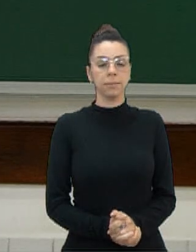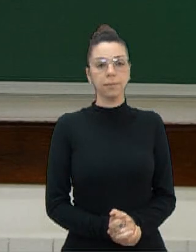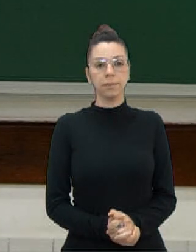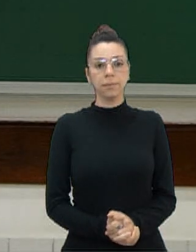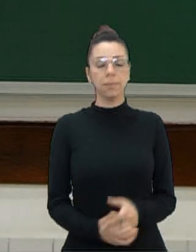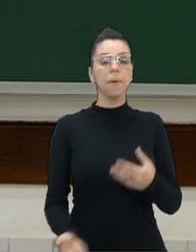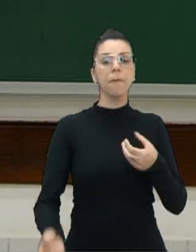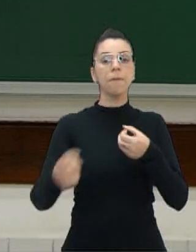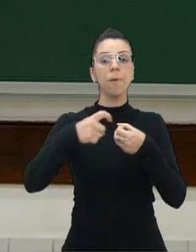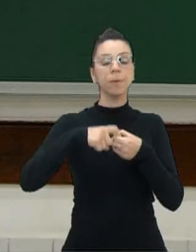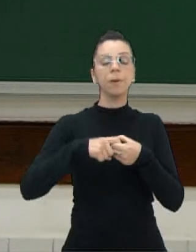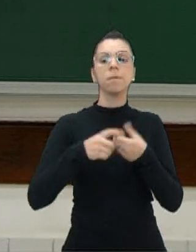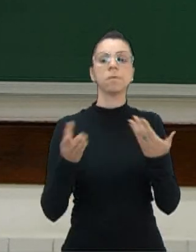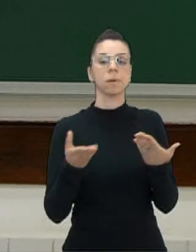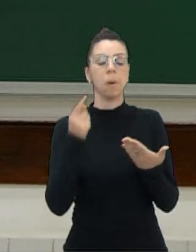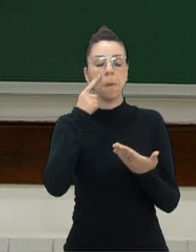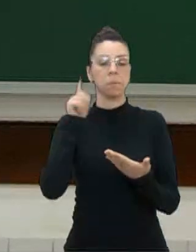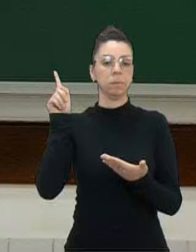Volvemos aqui, então,